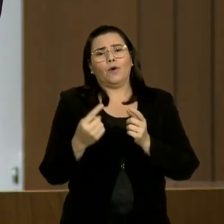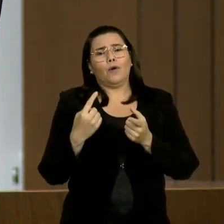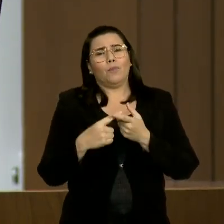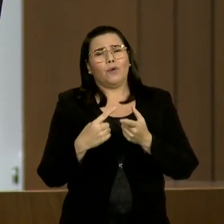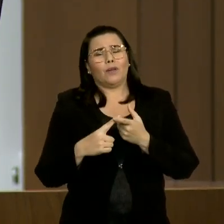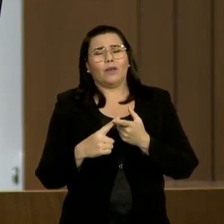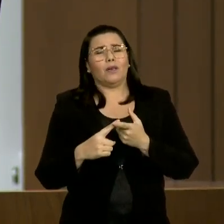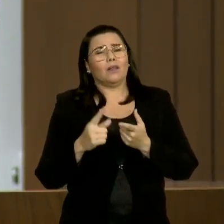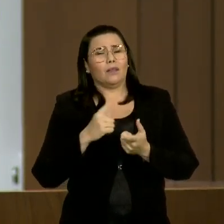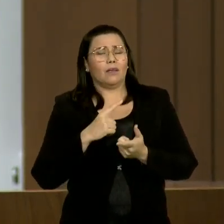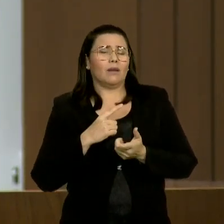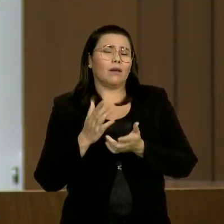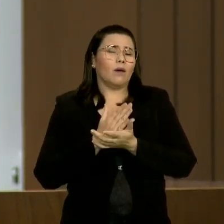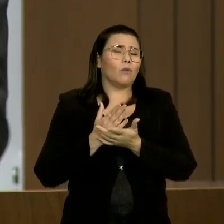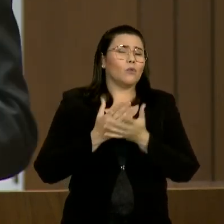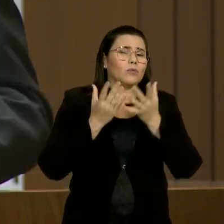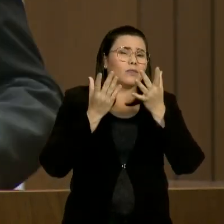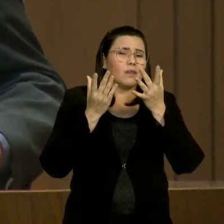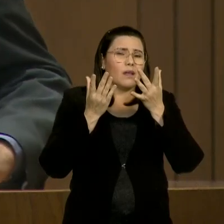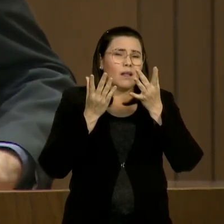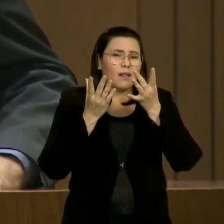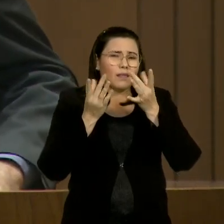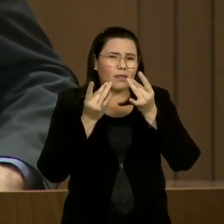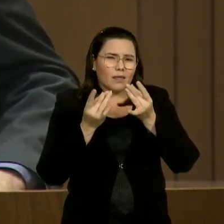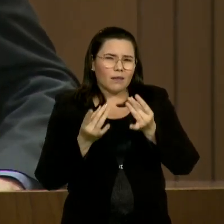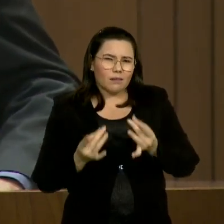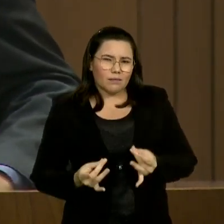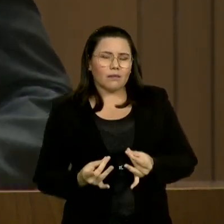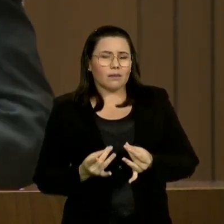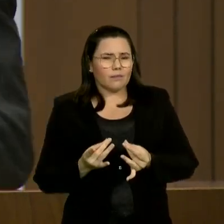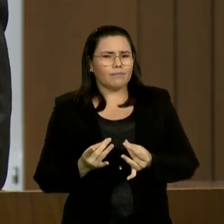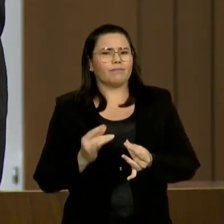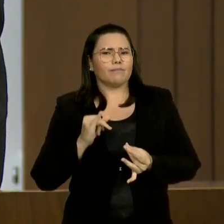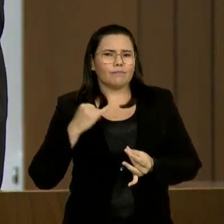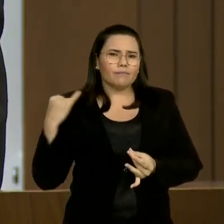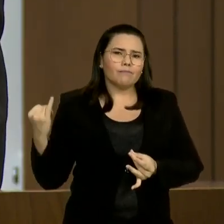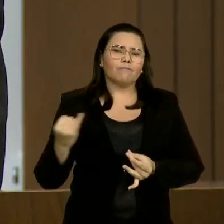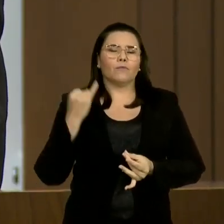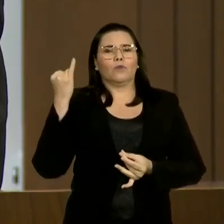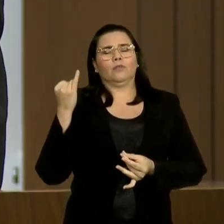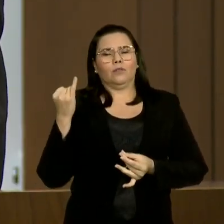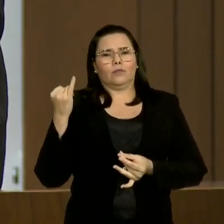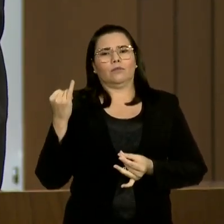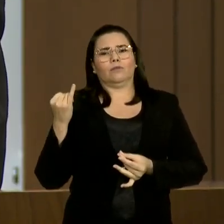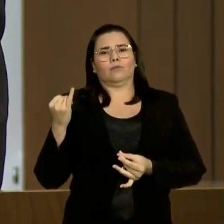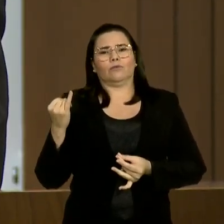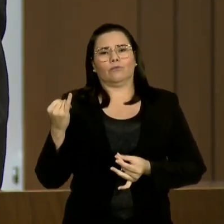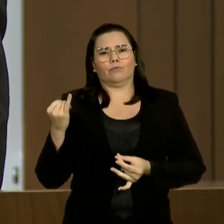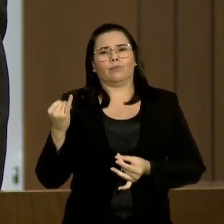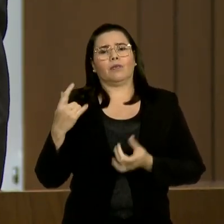eh descredibilizar oos discurso a colocação